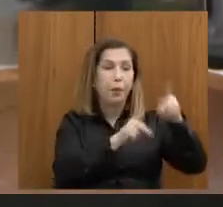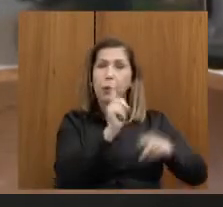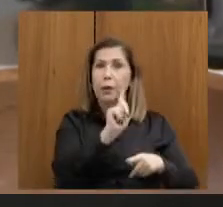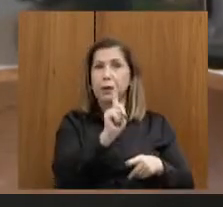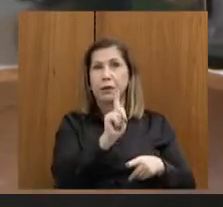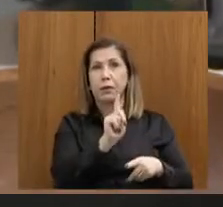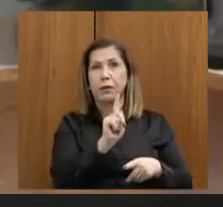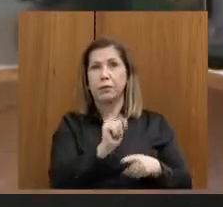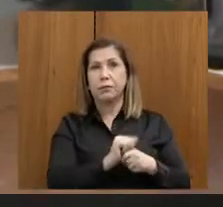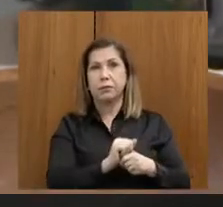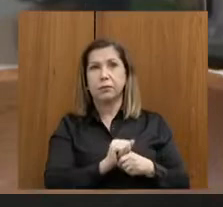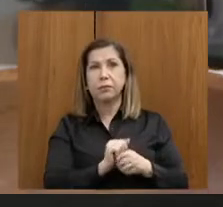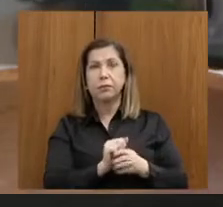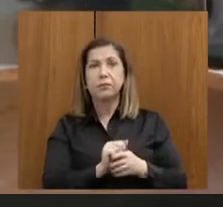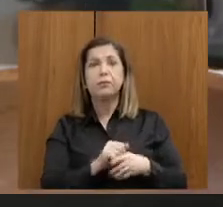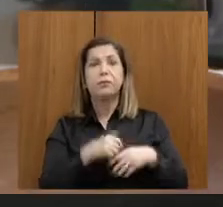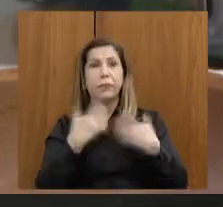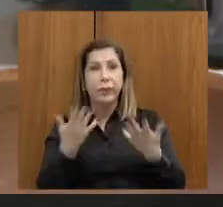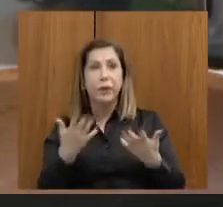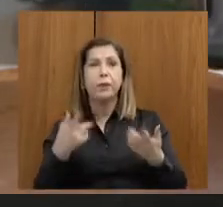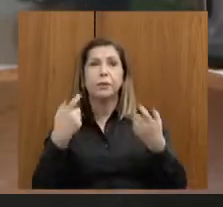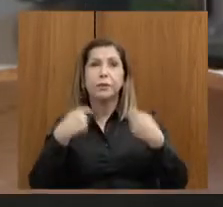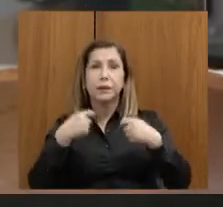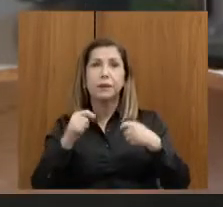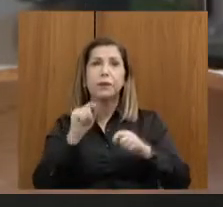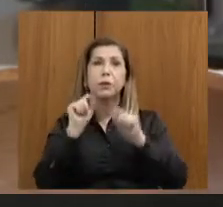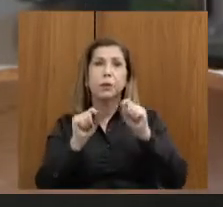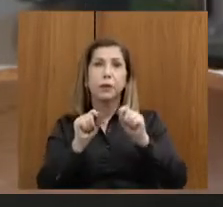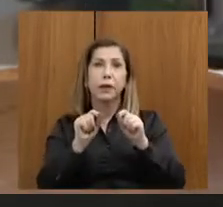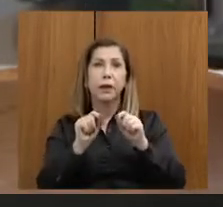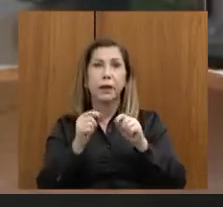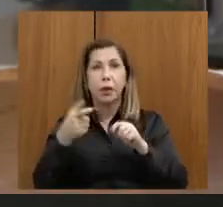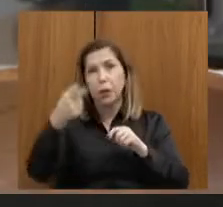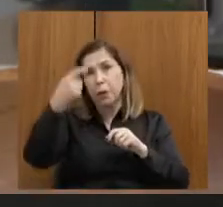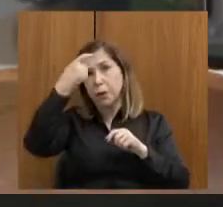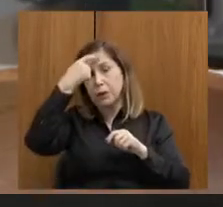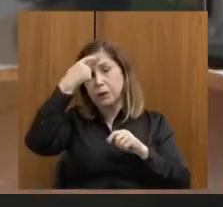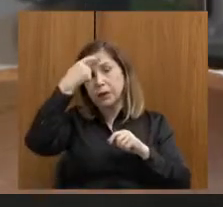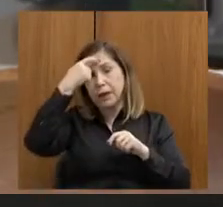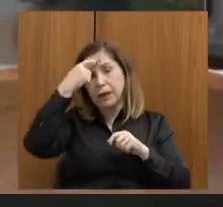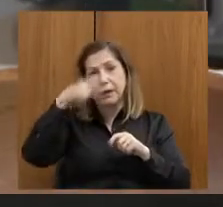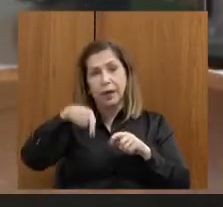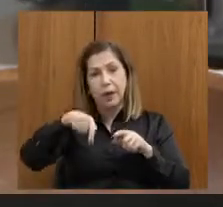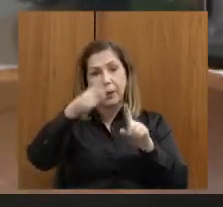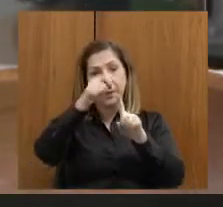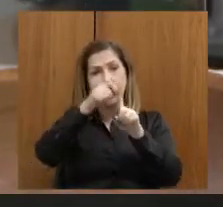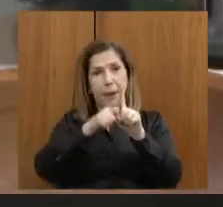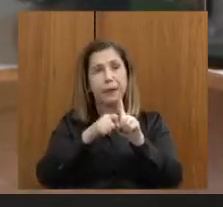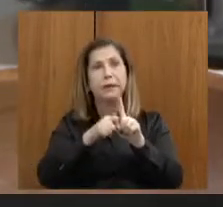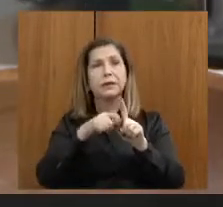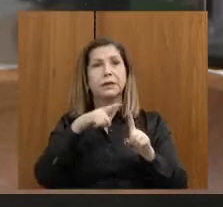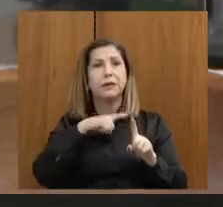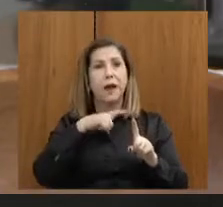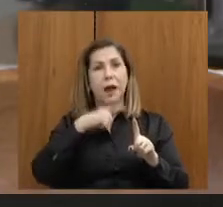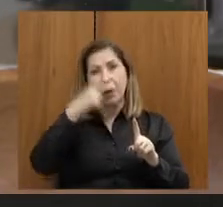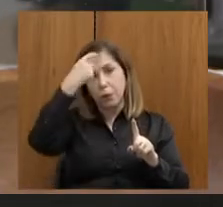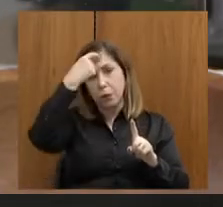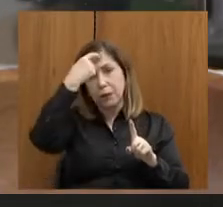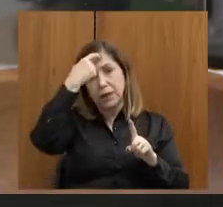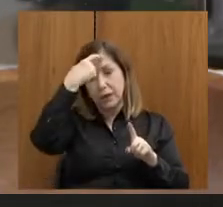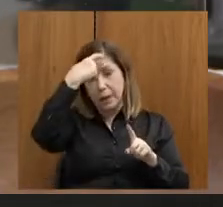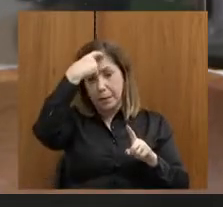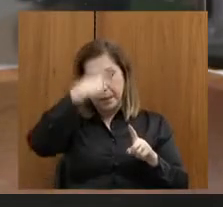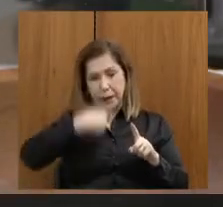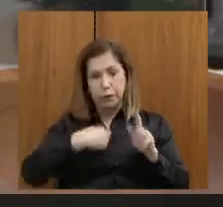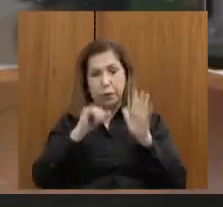ali bom então a gente precisa fazer no mês a paciência a gente precisa ter essa consciência de quem nós